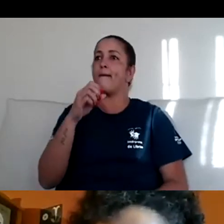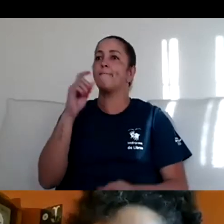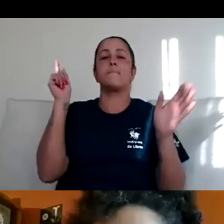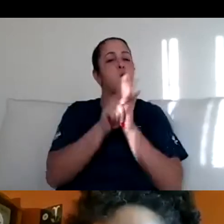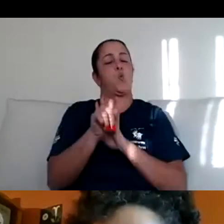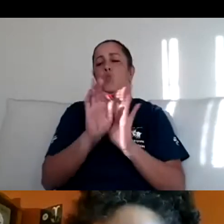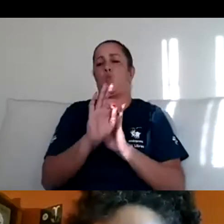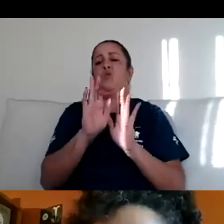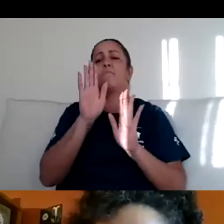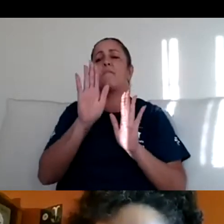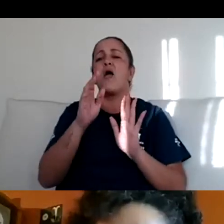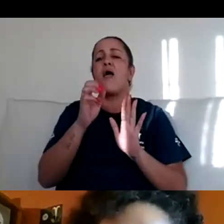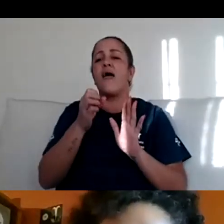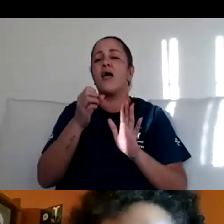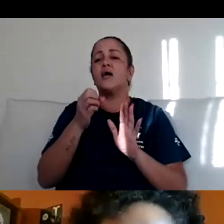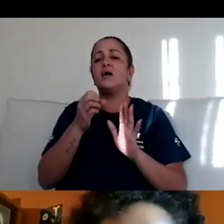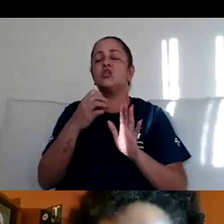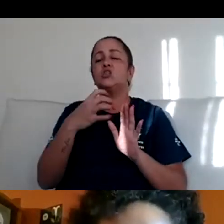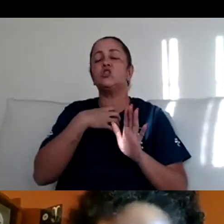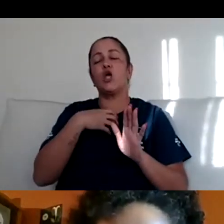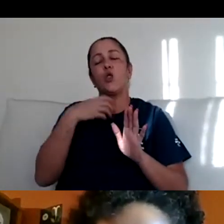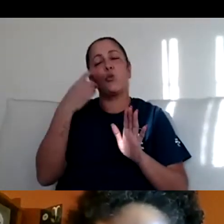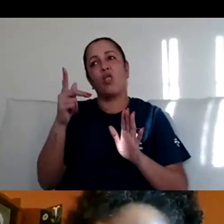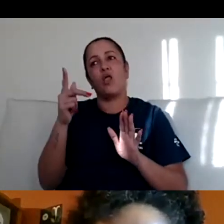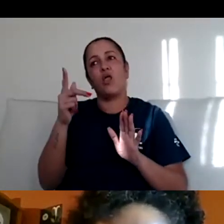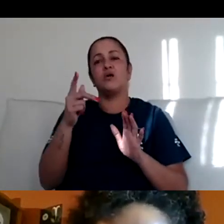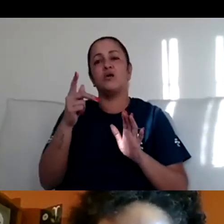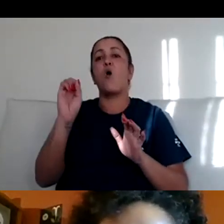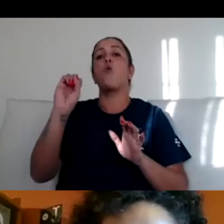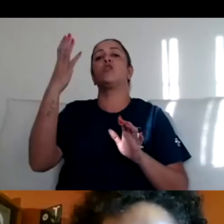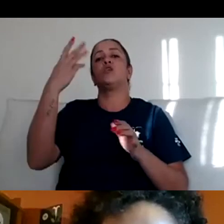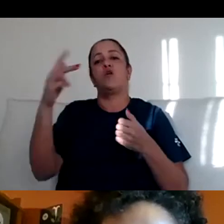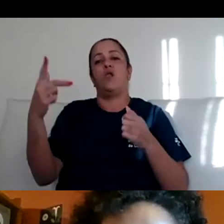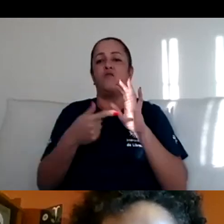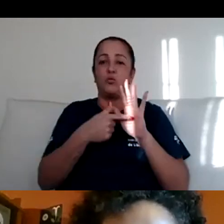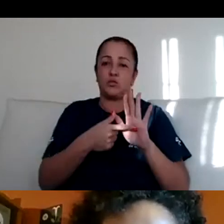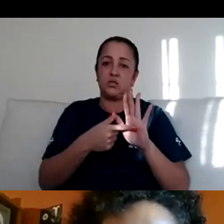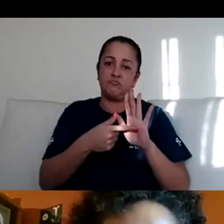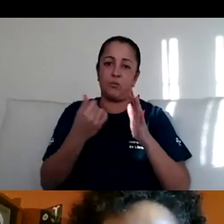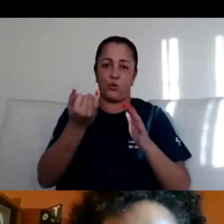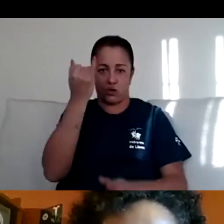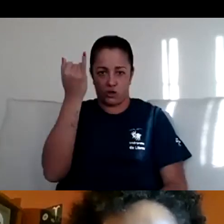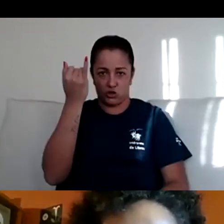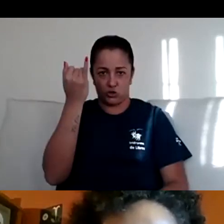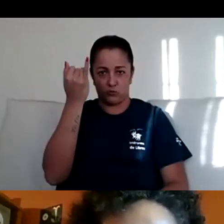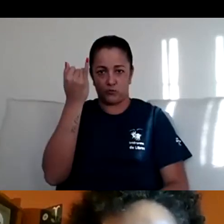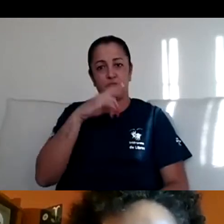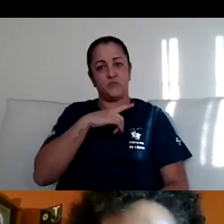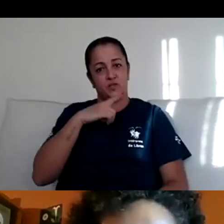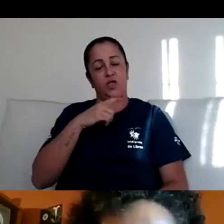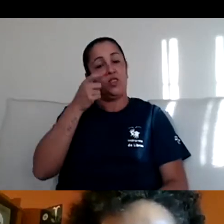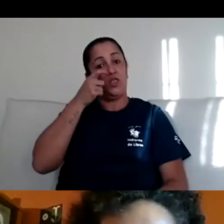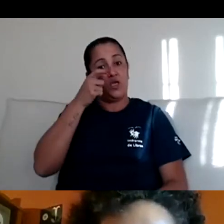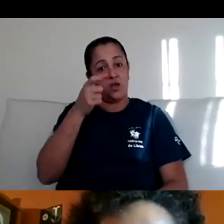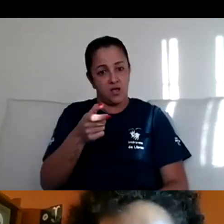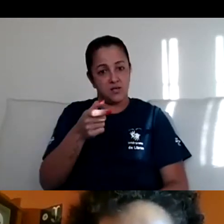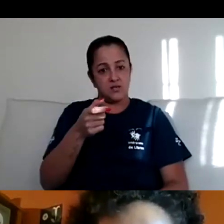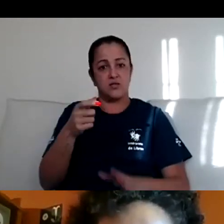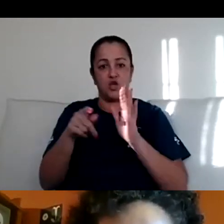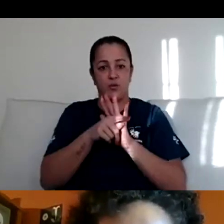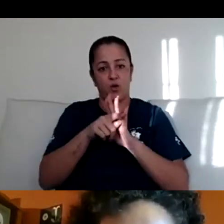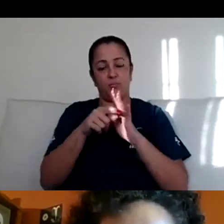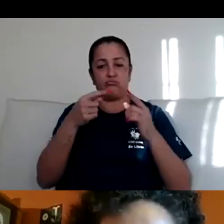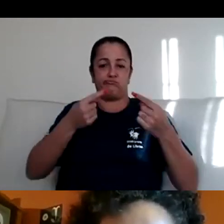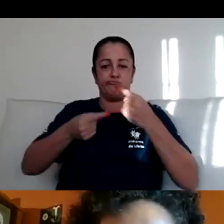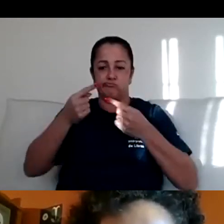muito interessante. Muito obrigada, viu, Thalita, por participar e por estar aqui com a gente e se interessar por esse debate. É muito